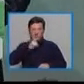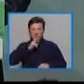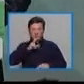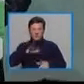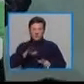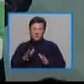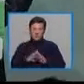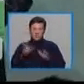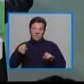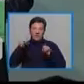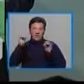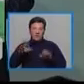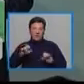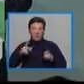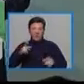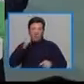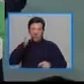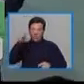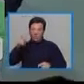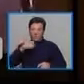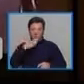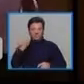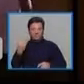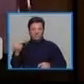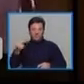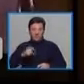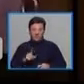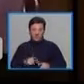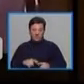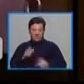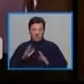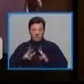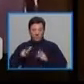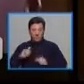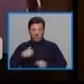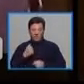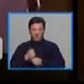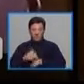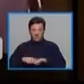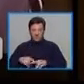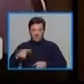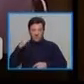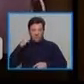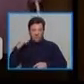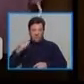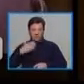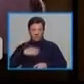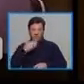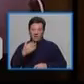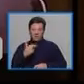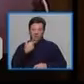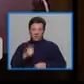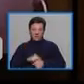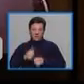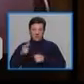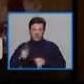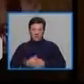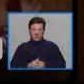soluções milagrosas ou homens providenciais. O movimento Fazer Ouvir o Porto quer dar voz à